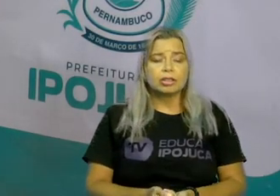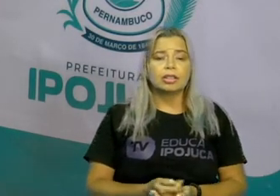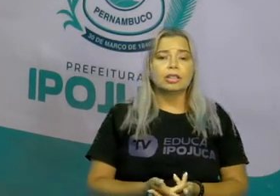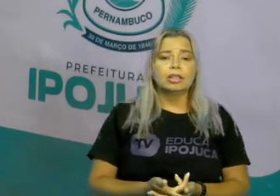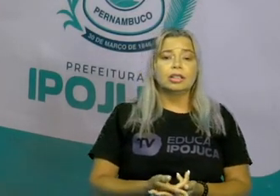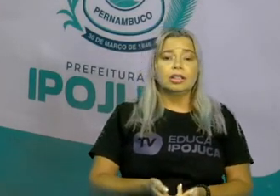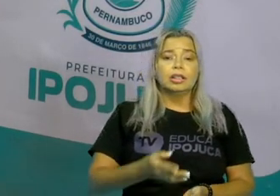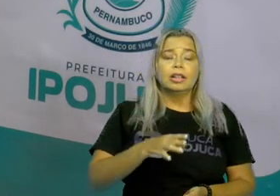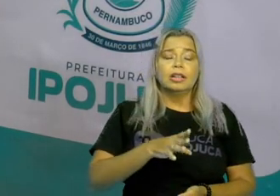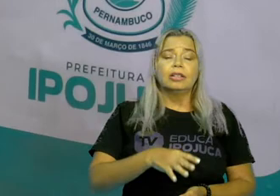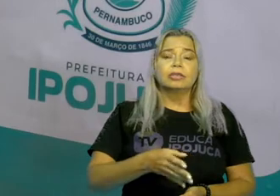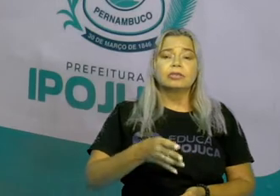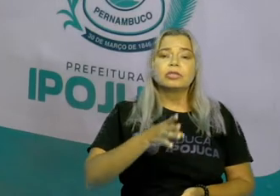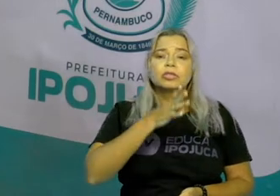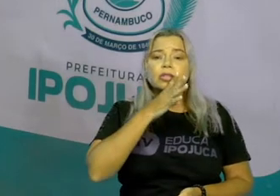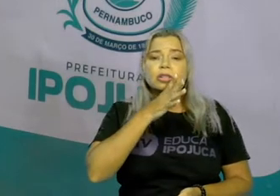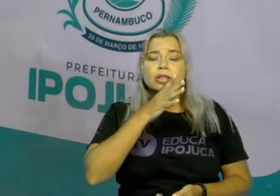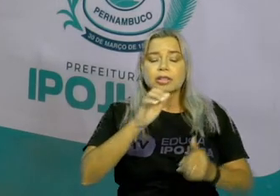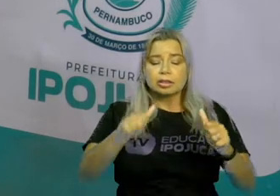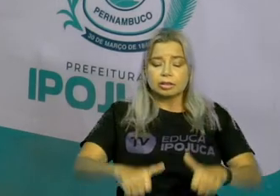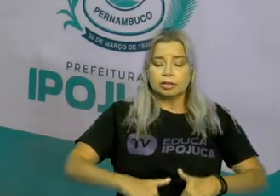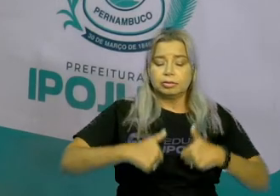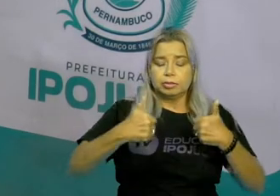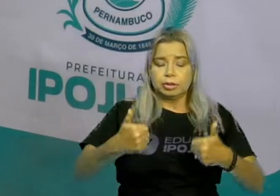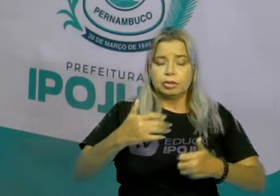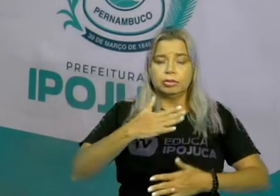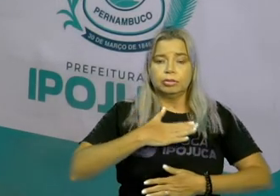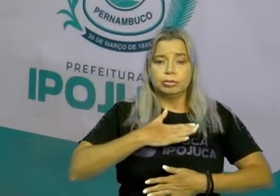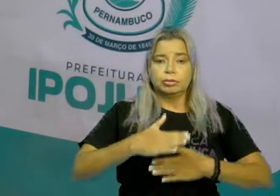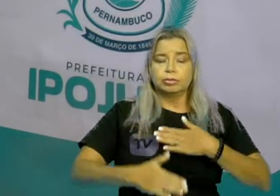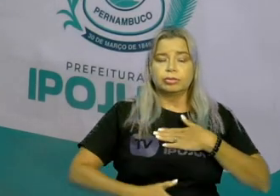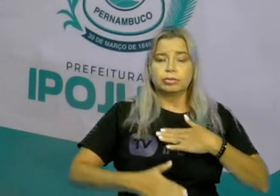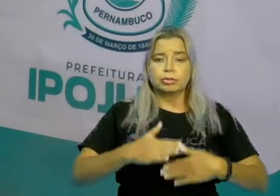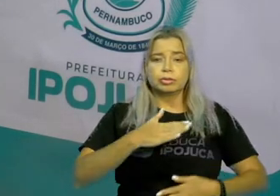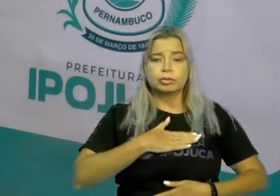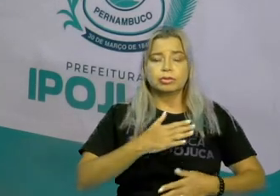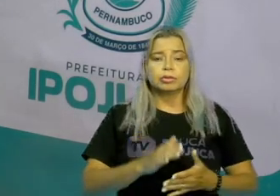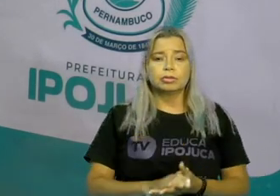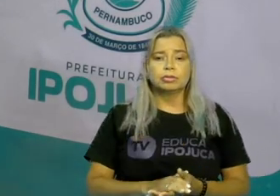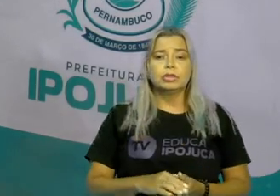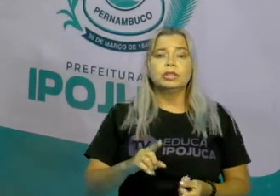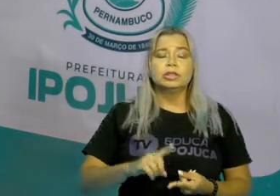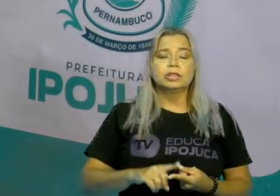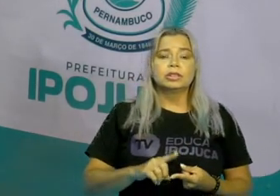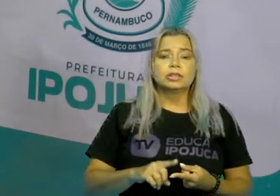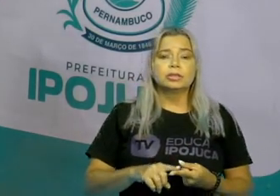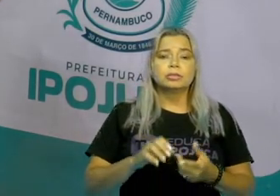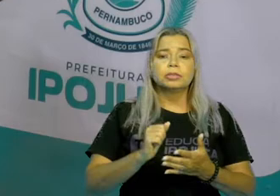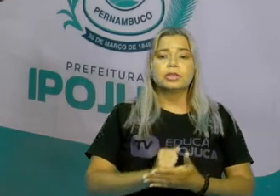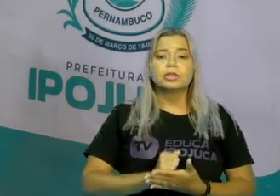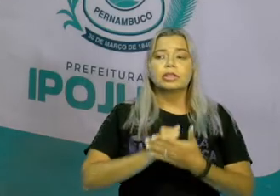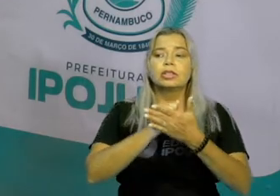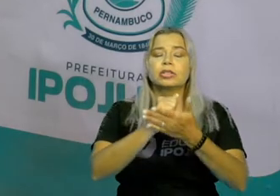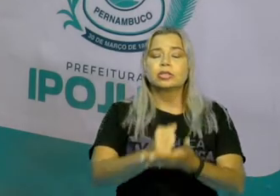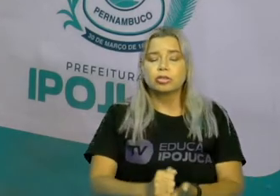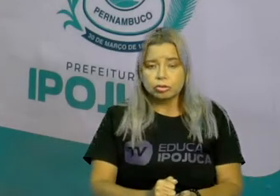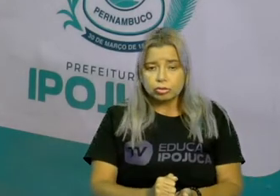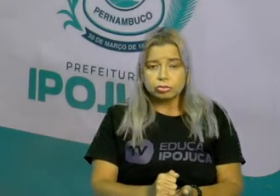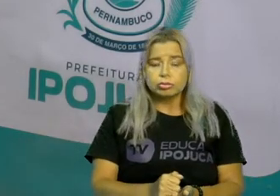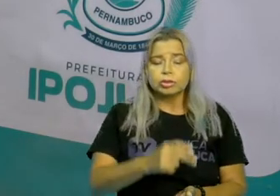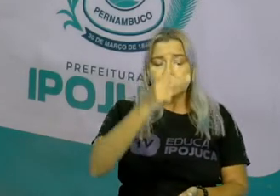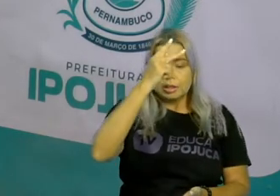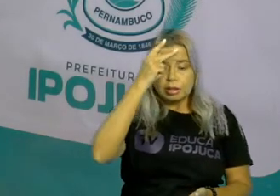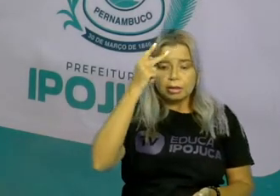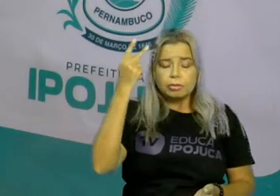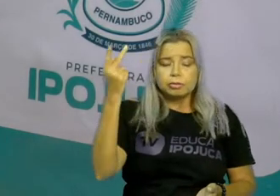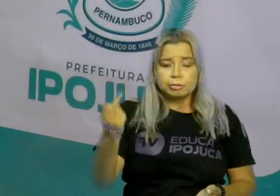corpo, porque aí eu estou desenvolvendo, né, meus sentidos, e propicia uma forma de se expressar. Quanto melhor